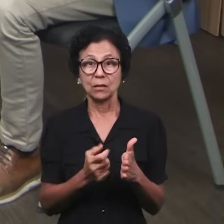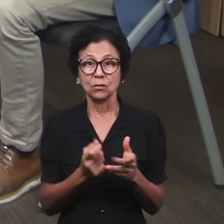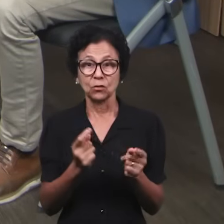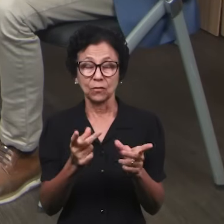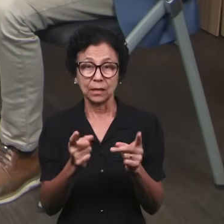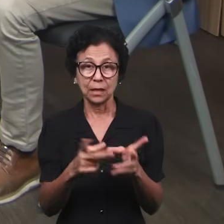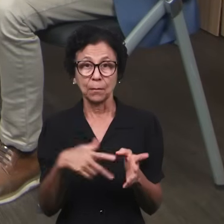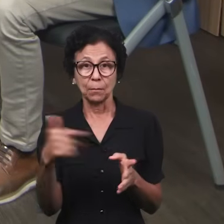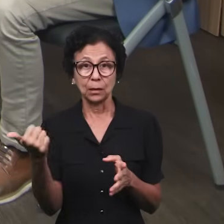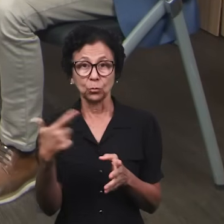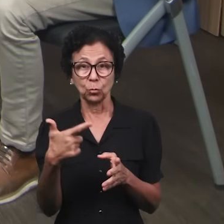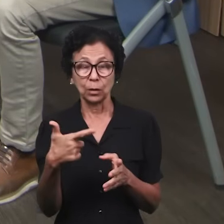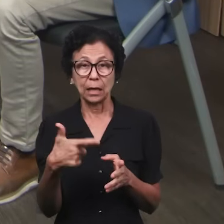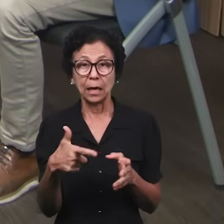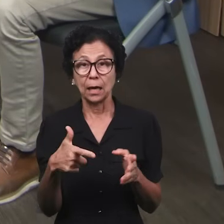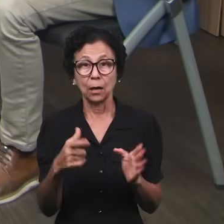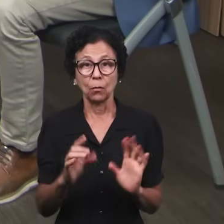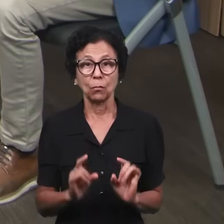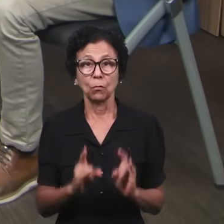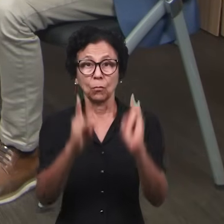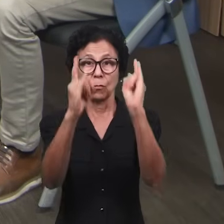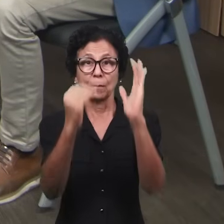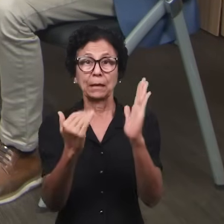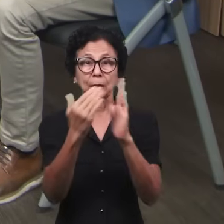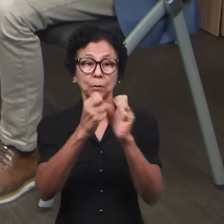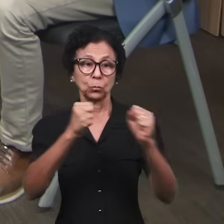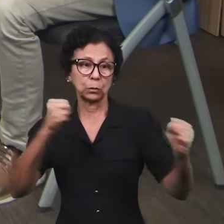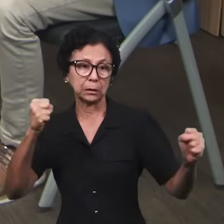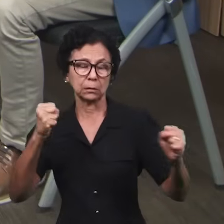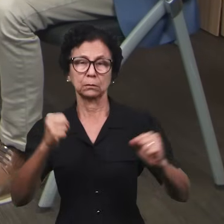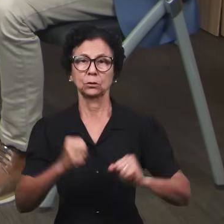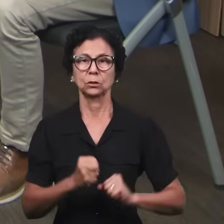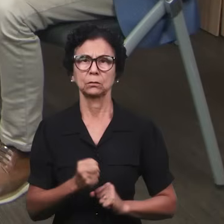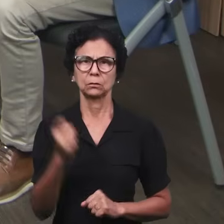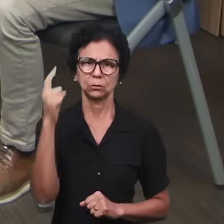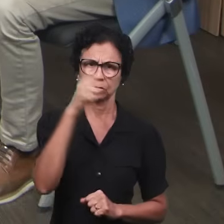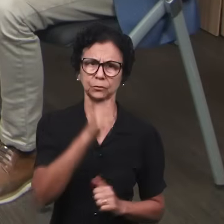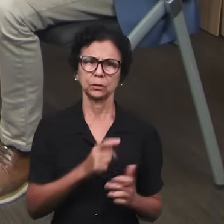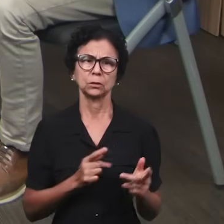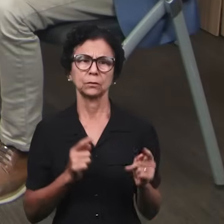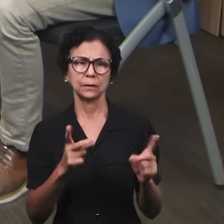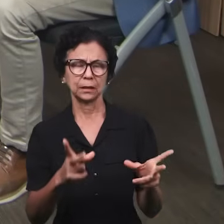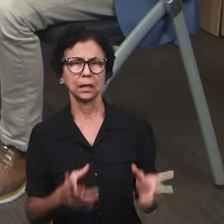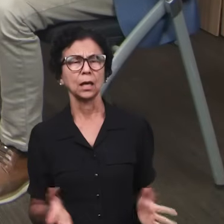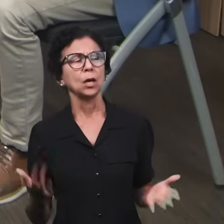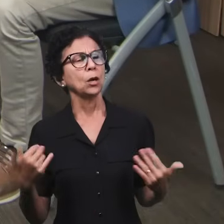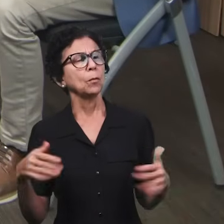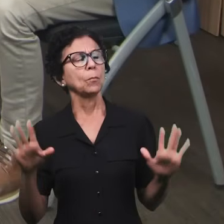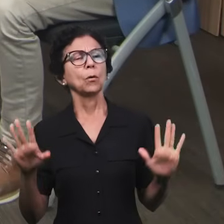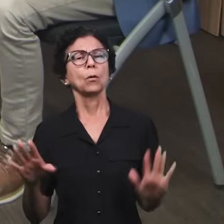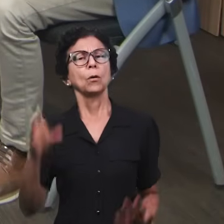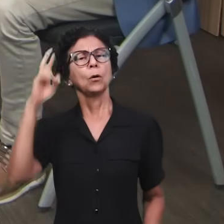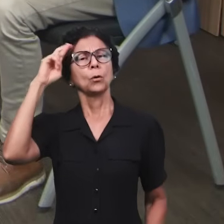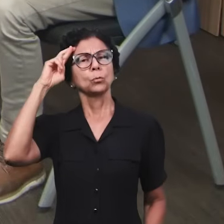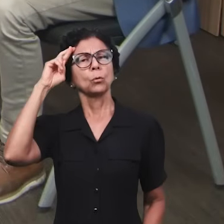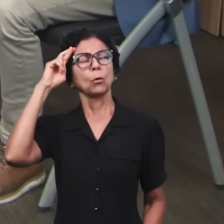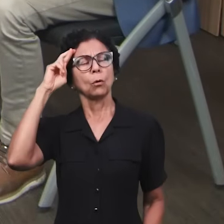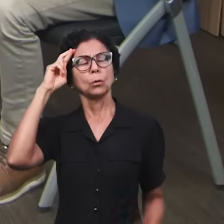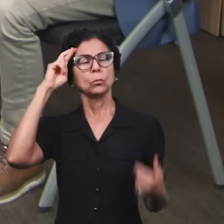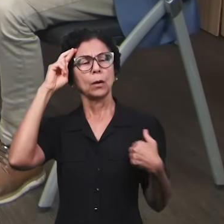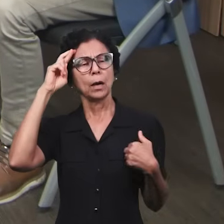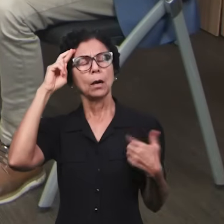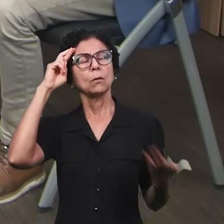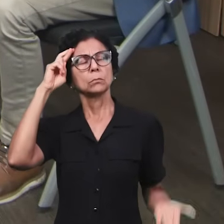maior. O importante é essa conquista, né, Josias? Que ele falou, olha, eu sou dono desse imóvel, então você já tem um patrimônio